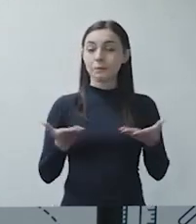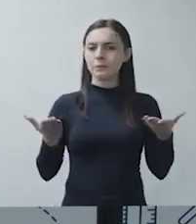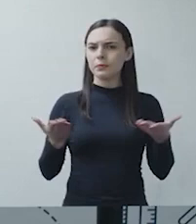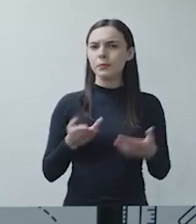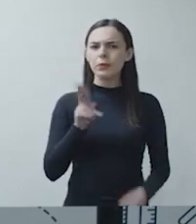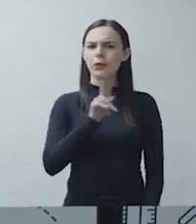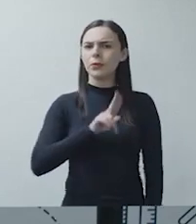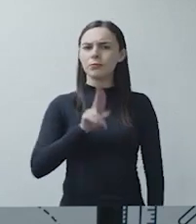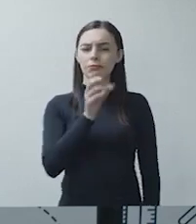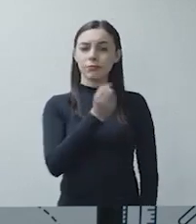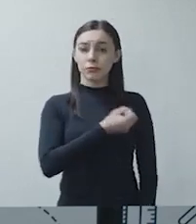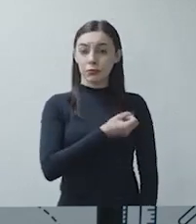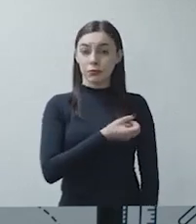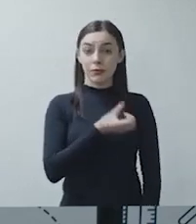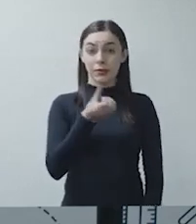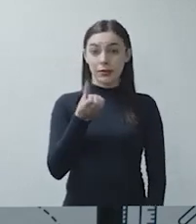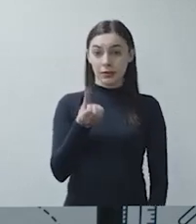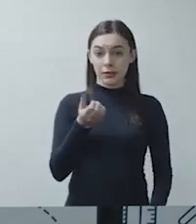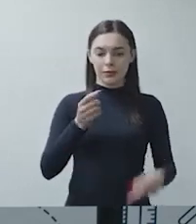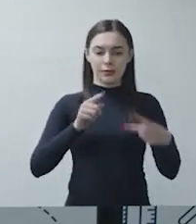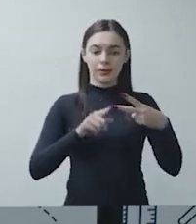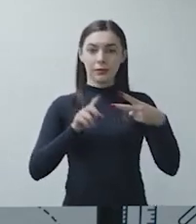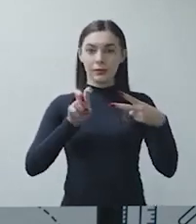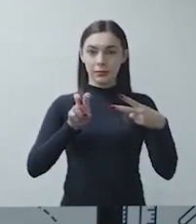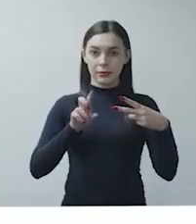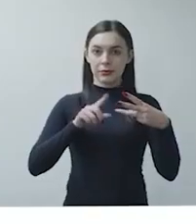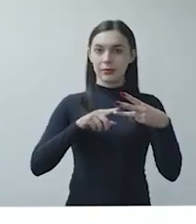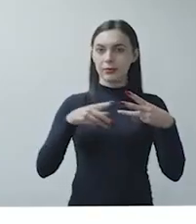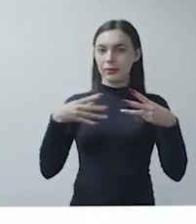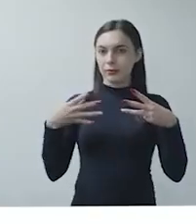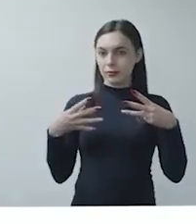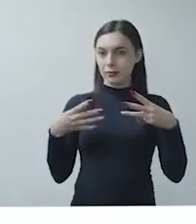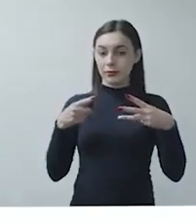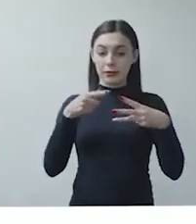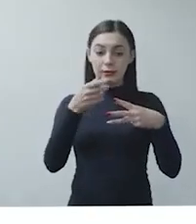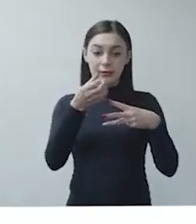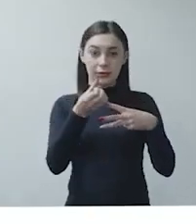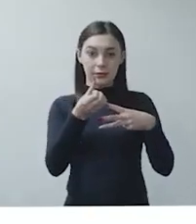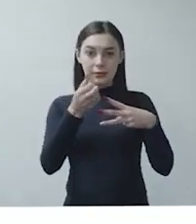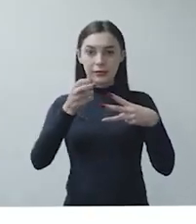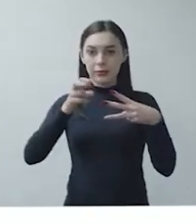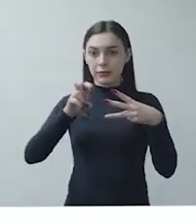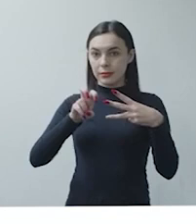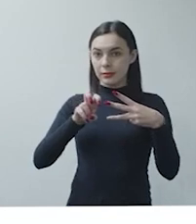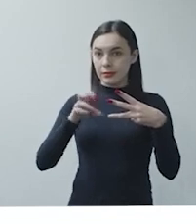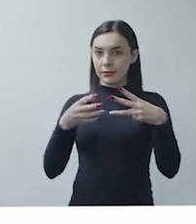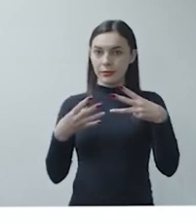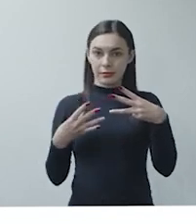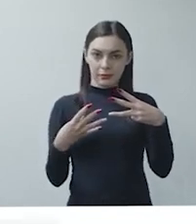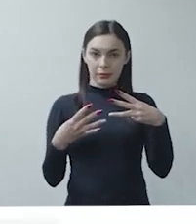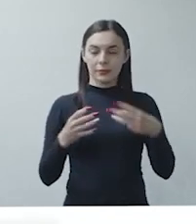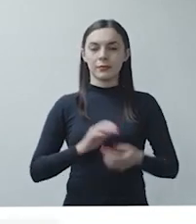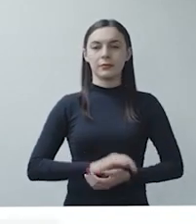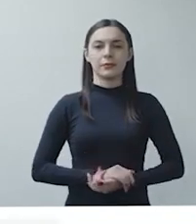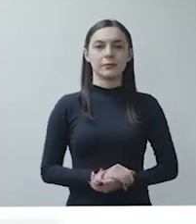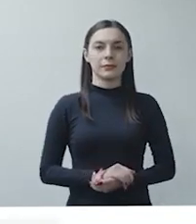então o número 6, 5 e 4. 6, 5 e 4.